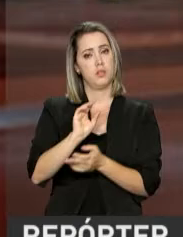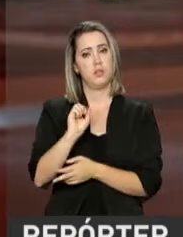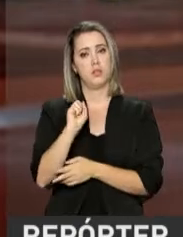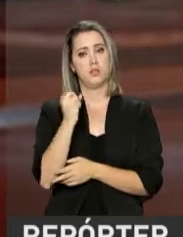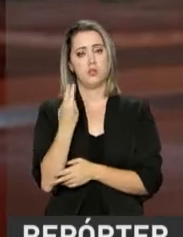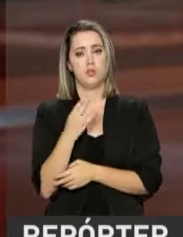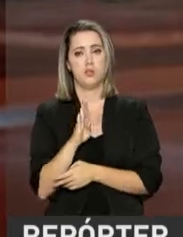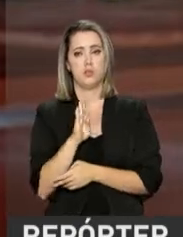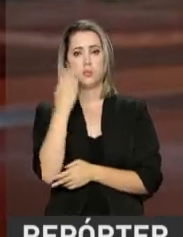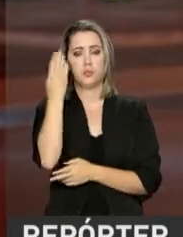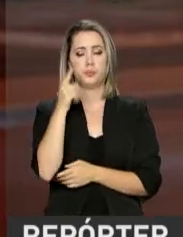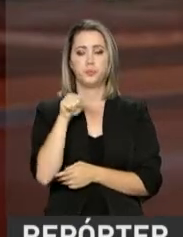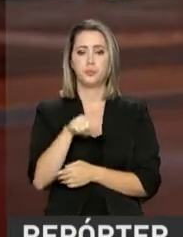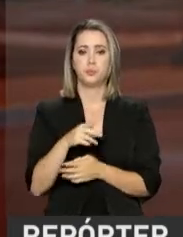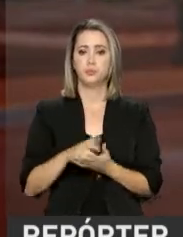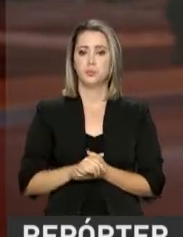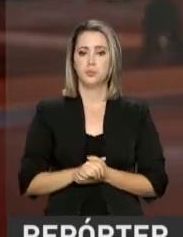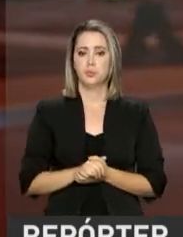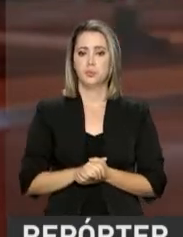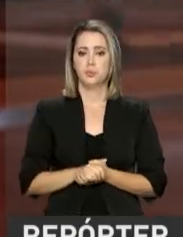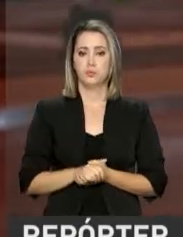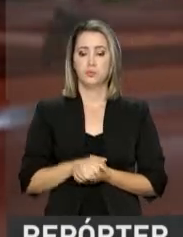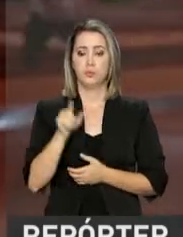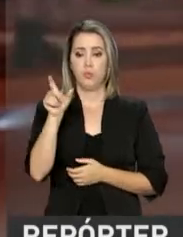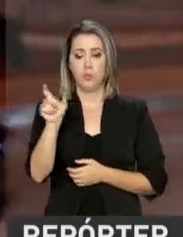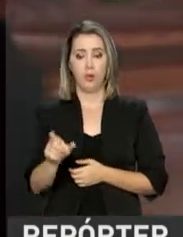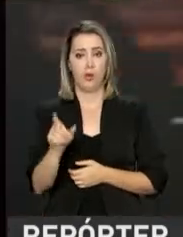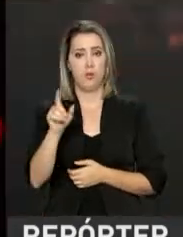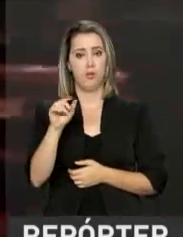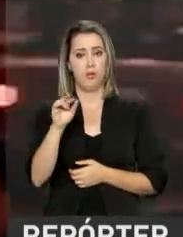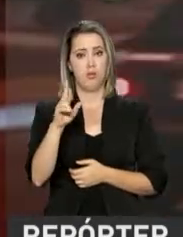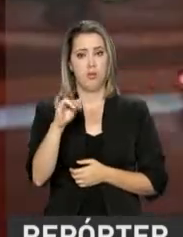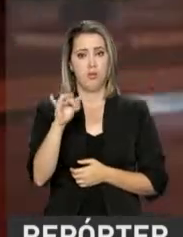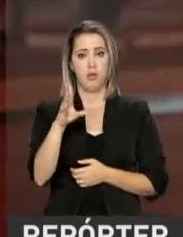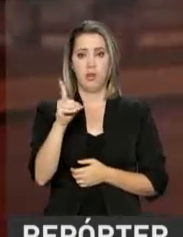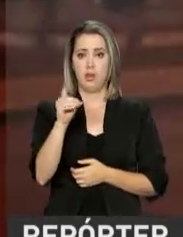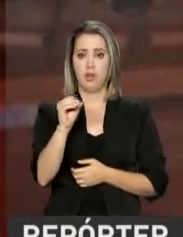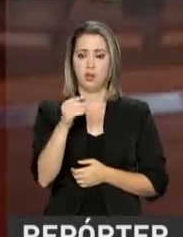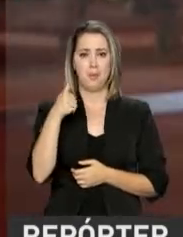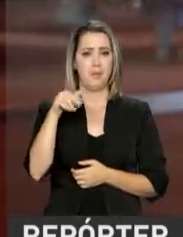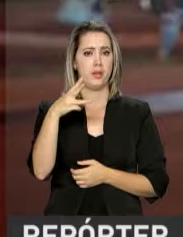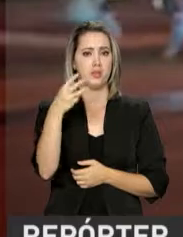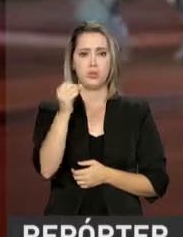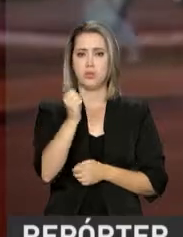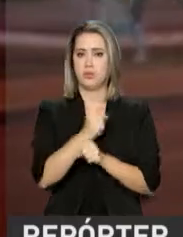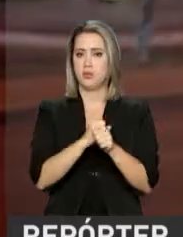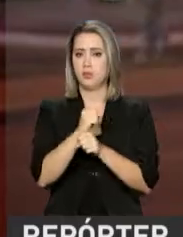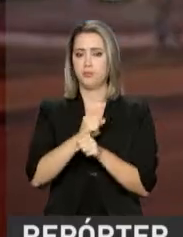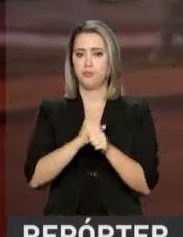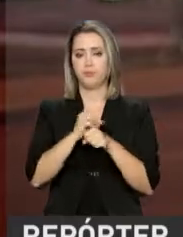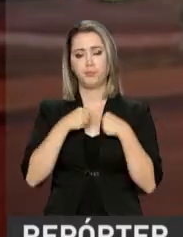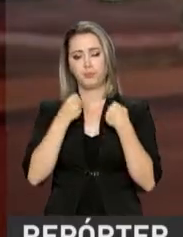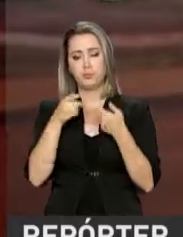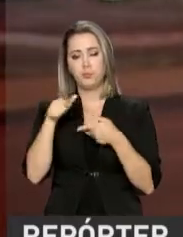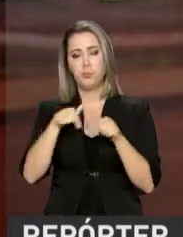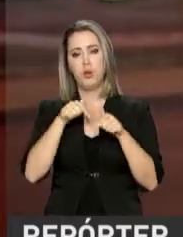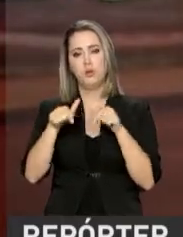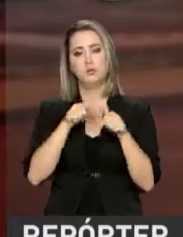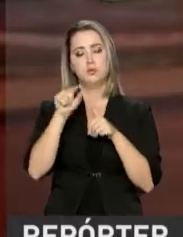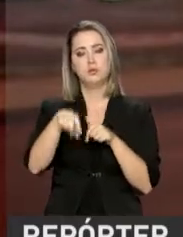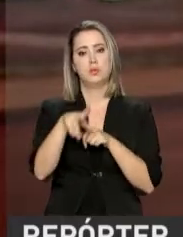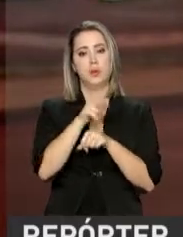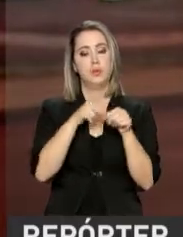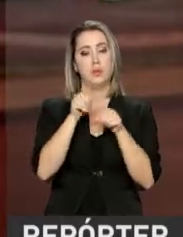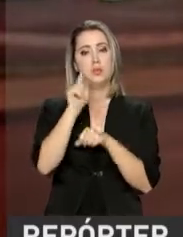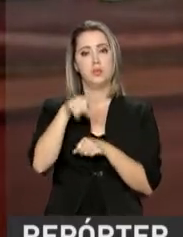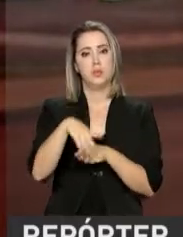empresário Joesley Batista. O perito Ricardo Molina, há mais de 30 anos, se dedica a este trabalho no país